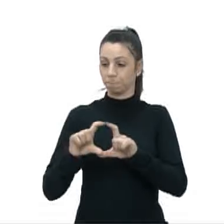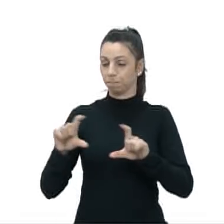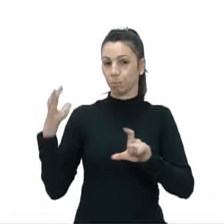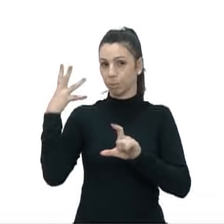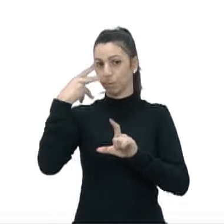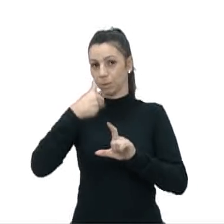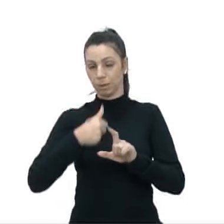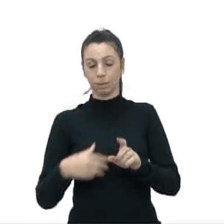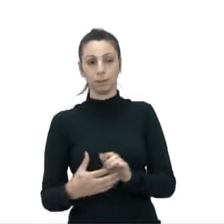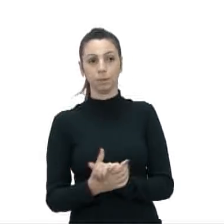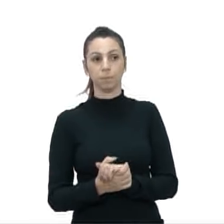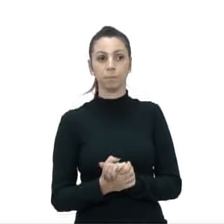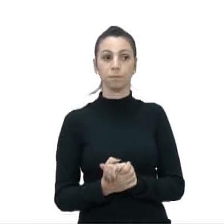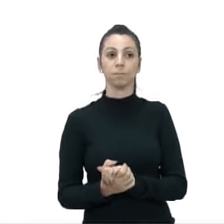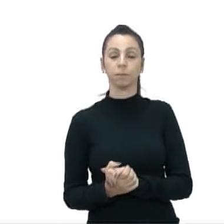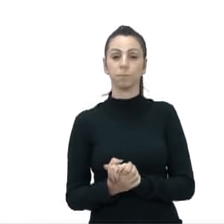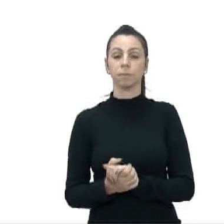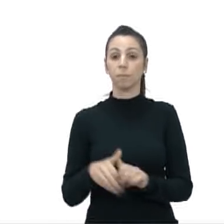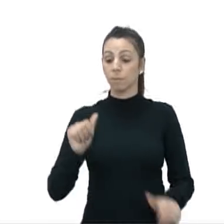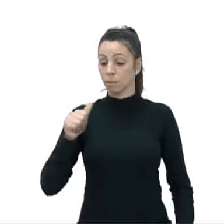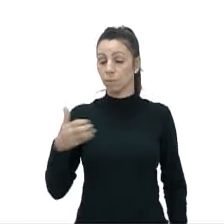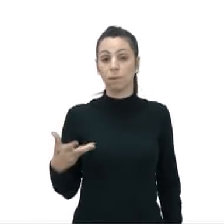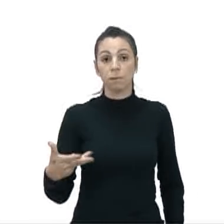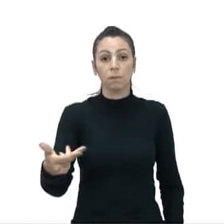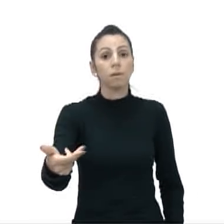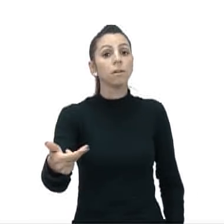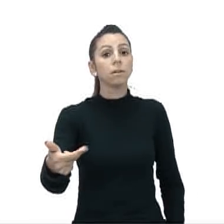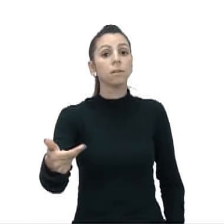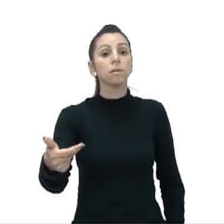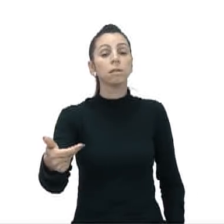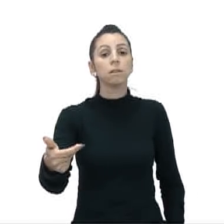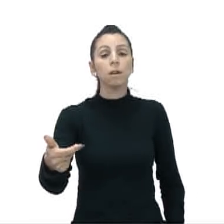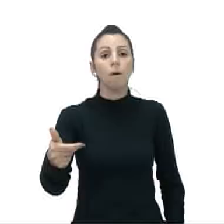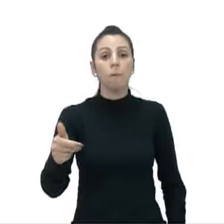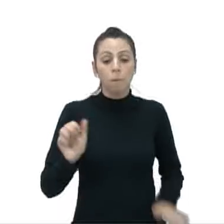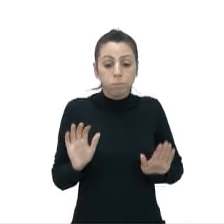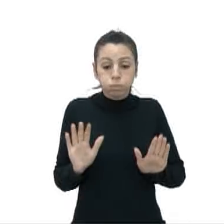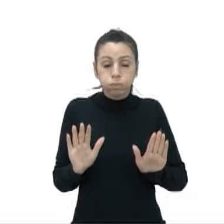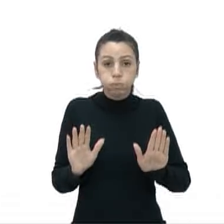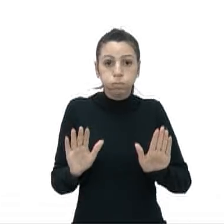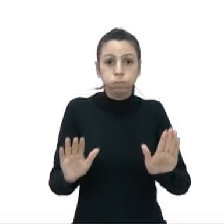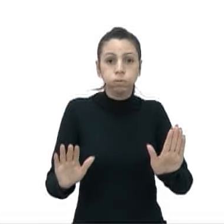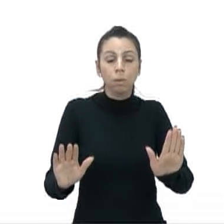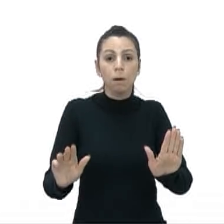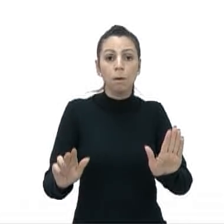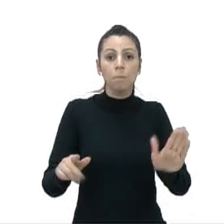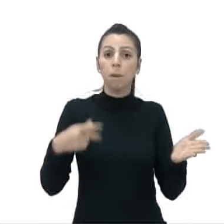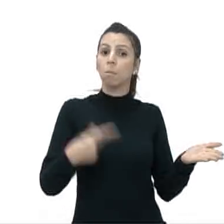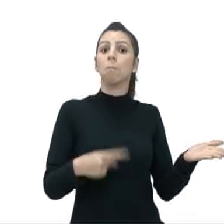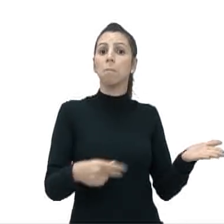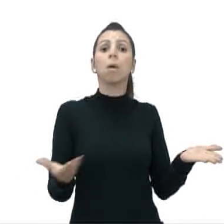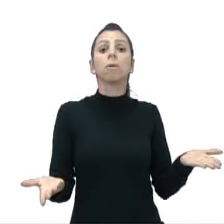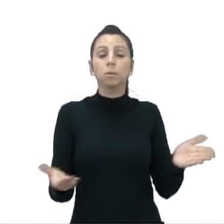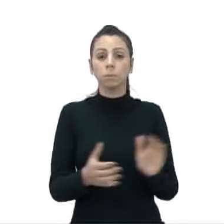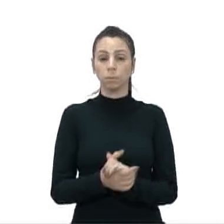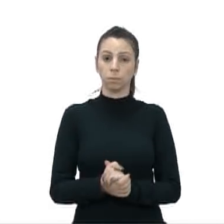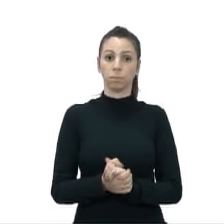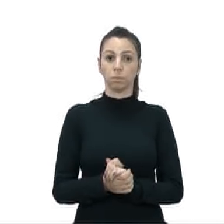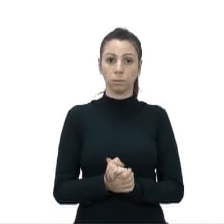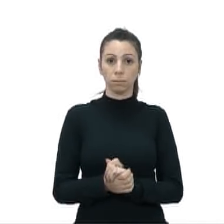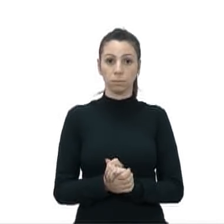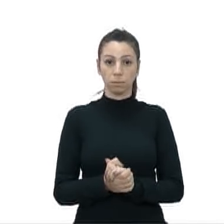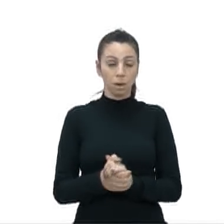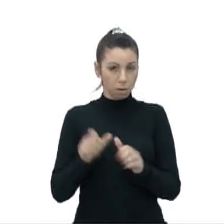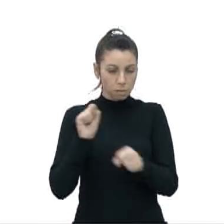Aqui. Qual é a aceleração impressa por Paulo? Vou dar um tempinho para vocês aí e daqui a pouco nós